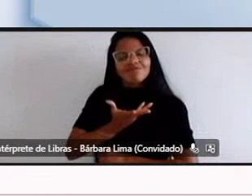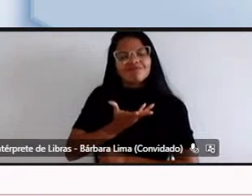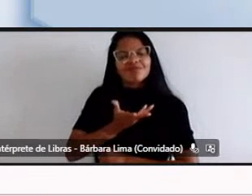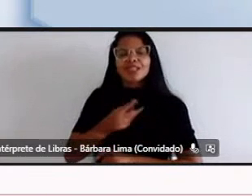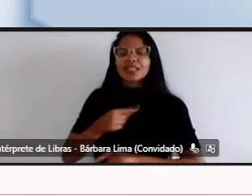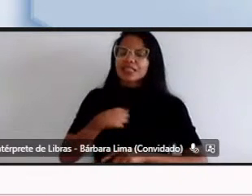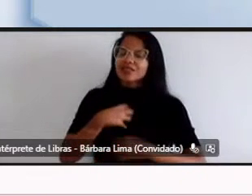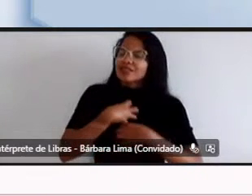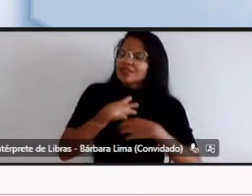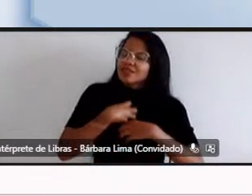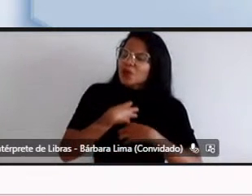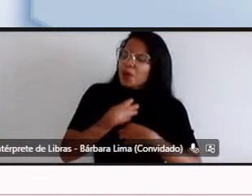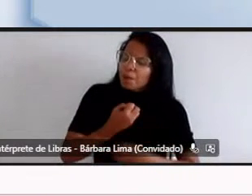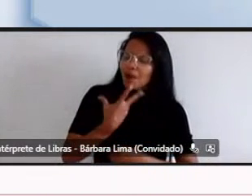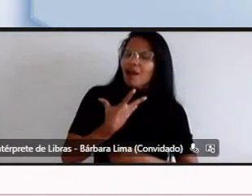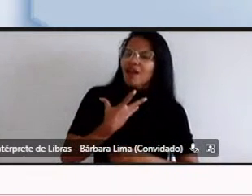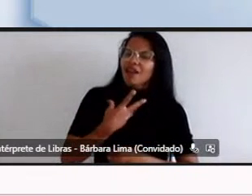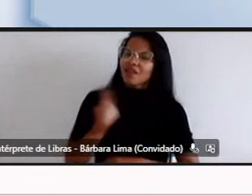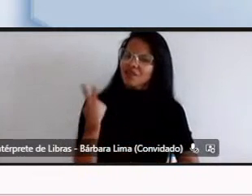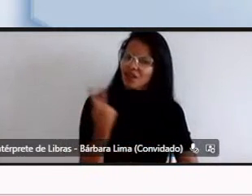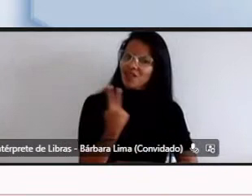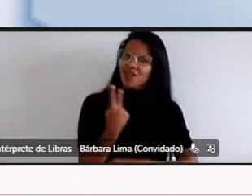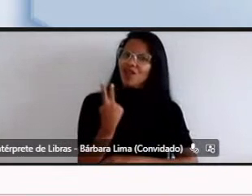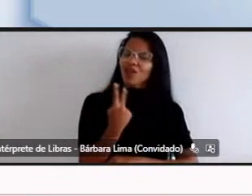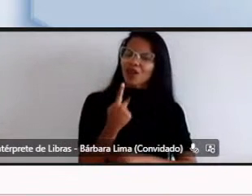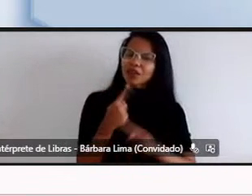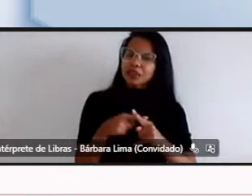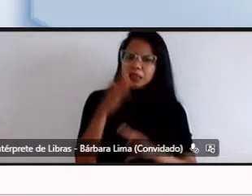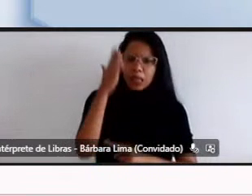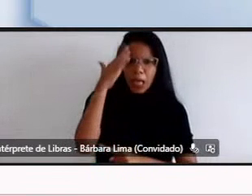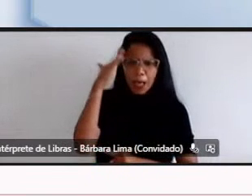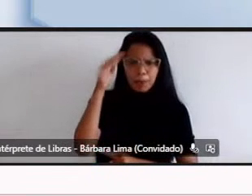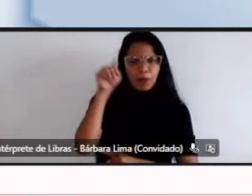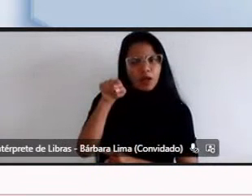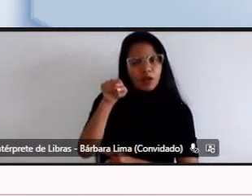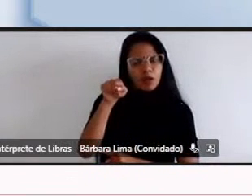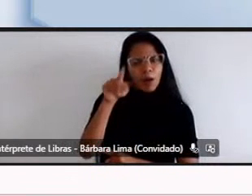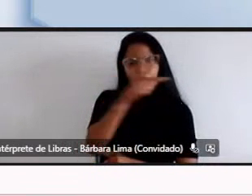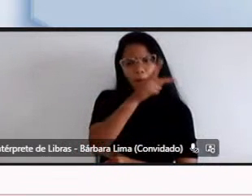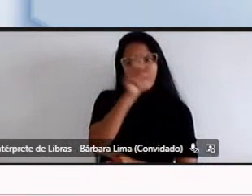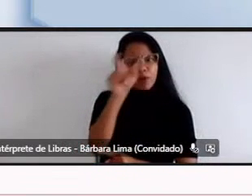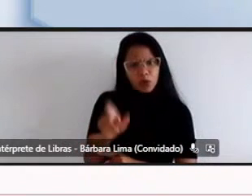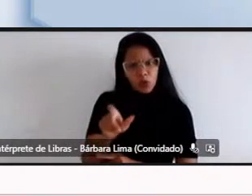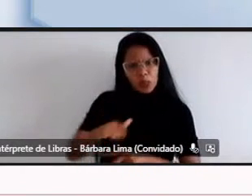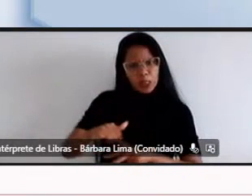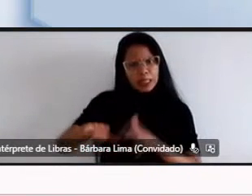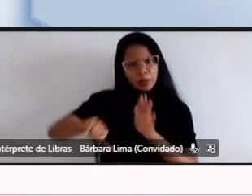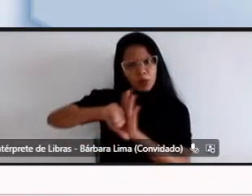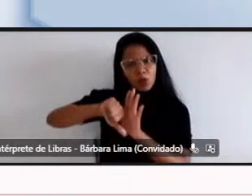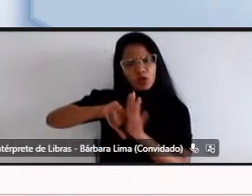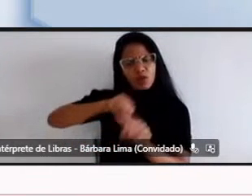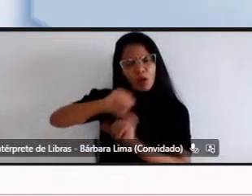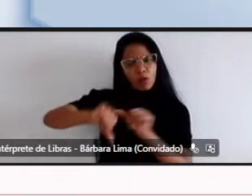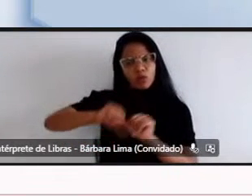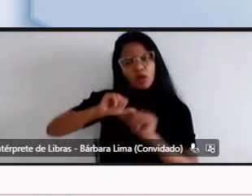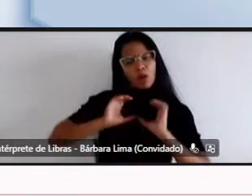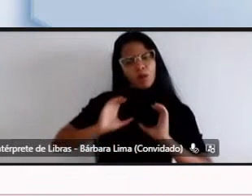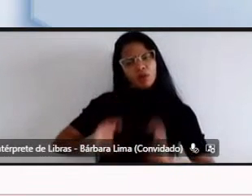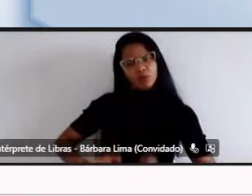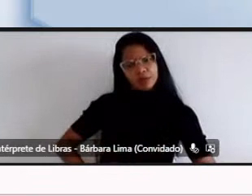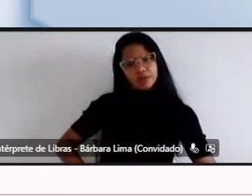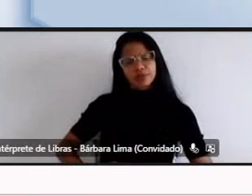histórias e de saber que o perpetrador vai mudar ou mudou de comportamento. Through this